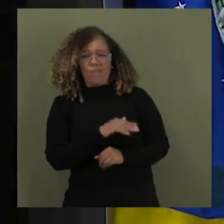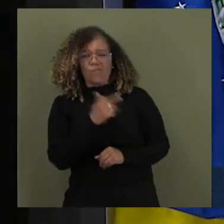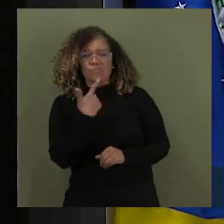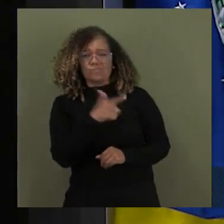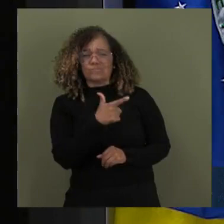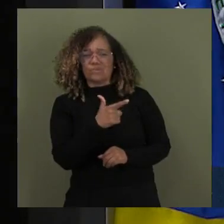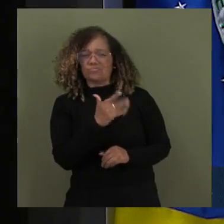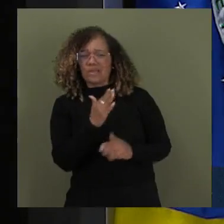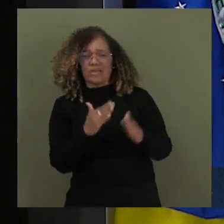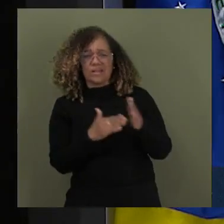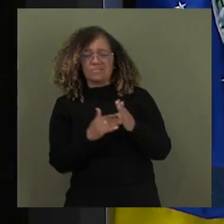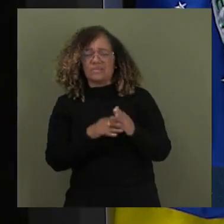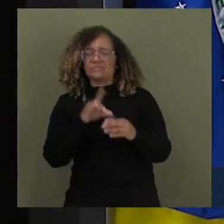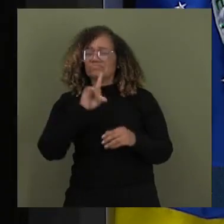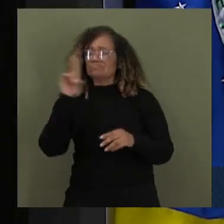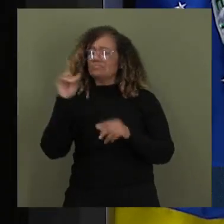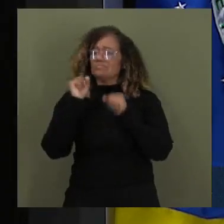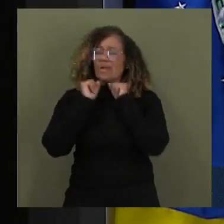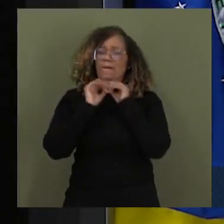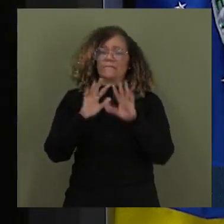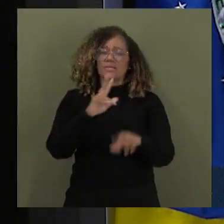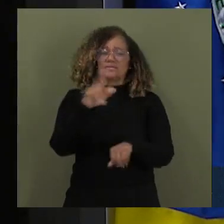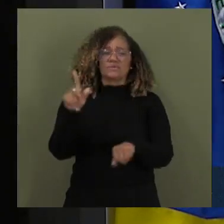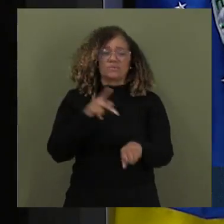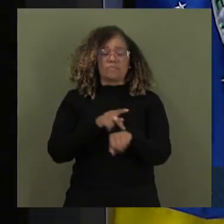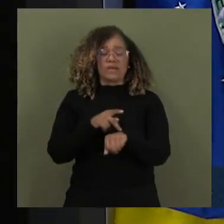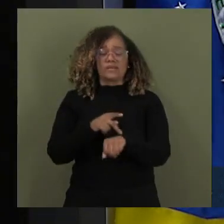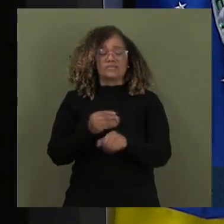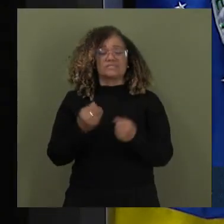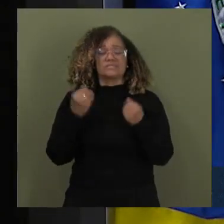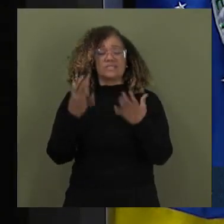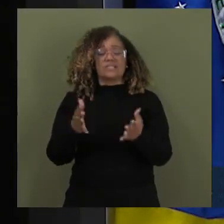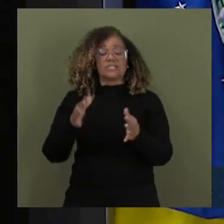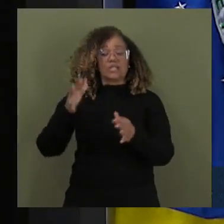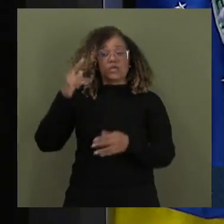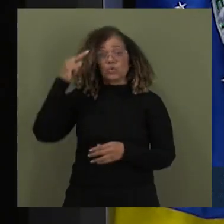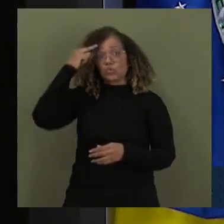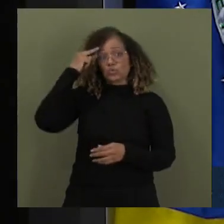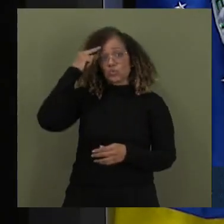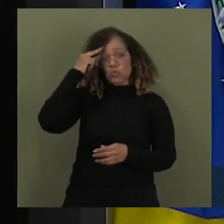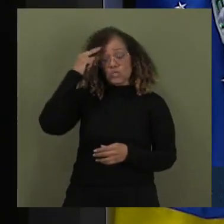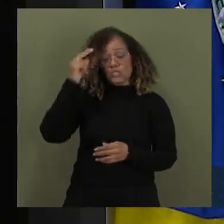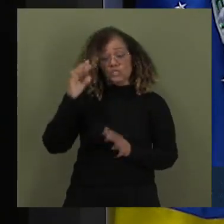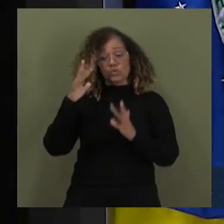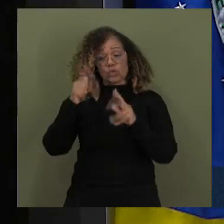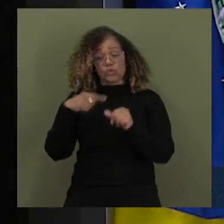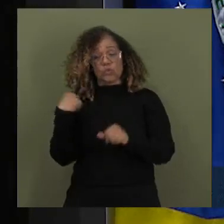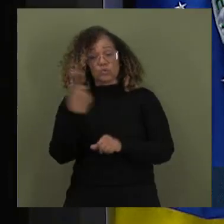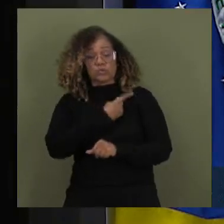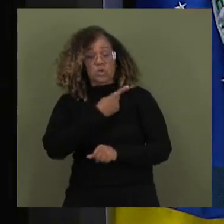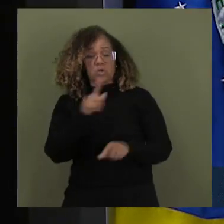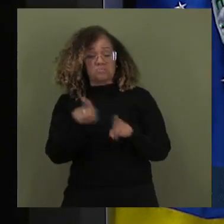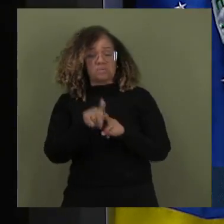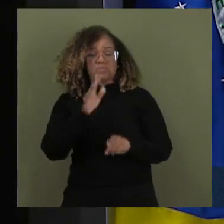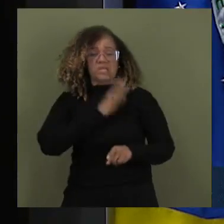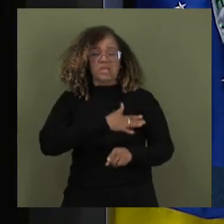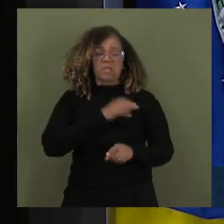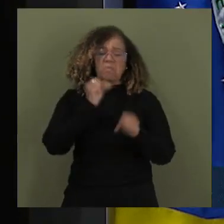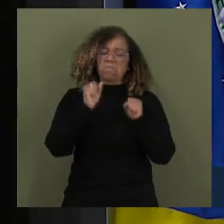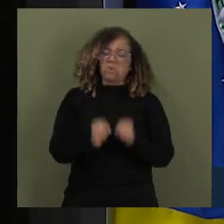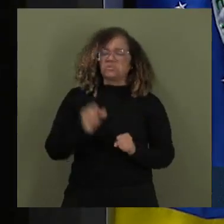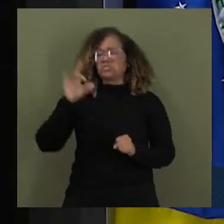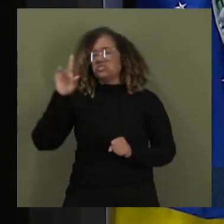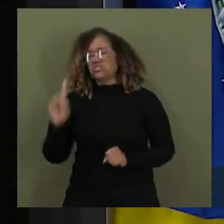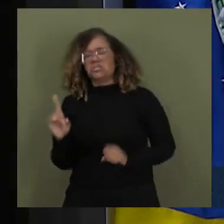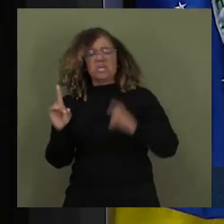concessões. Que Deus abençoe essa nação, que Deus dê juízo para todos nós, no nosso coração, independente se é de direita, se é de esquerda, se é de